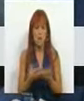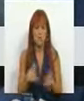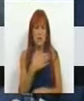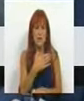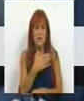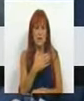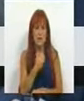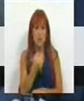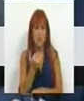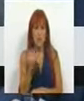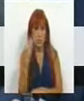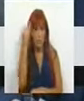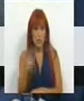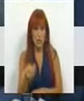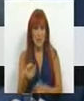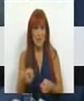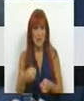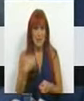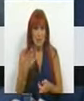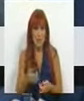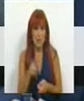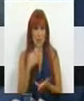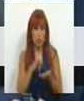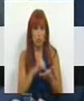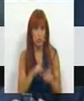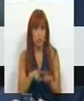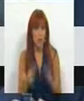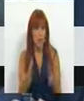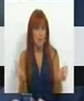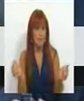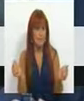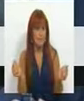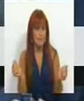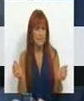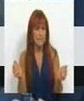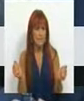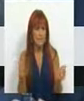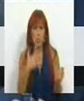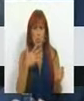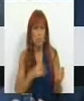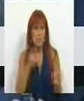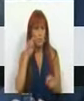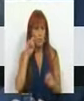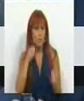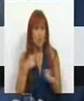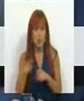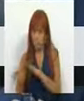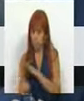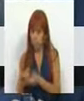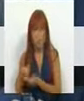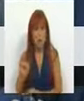ser 102%. Isto quer dizer que os créditos são praticamente totalmente cobertos por